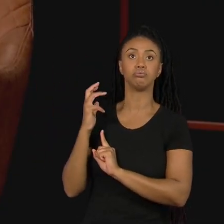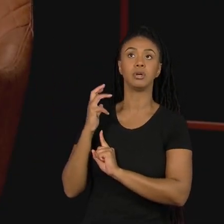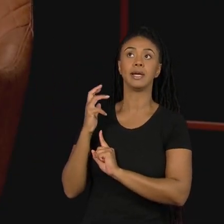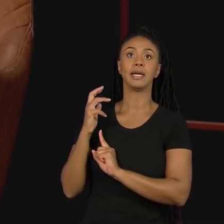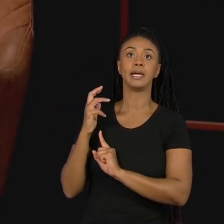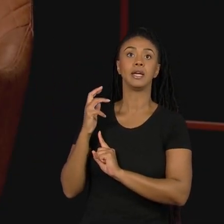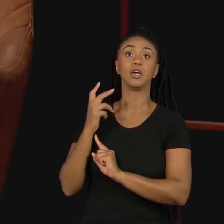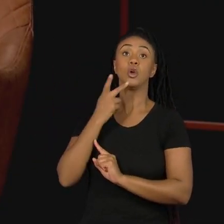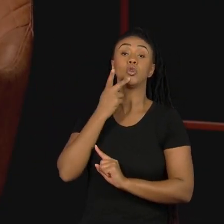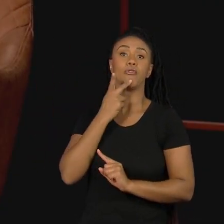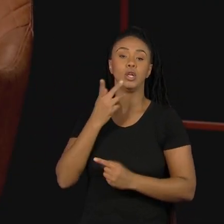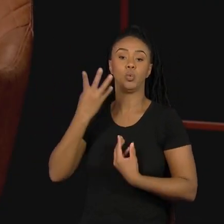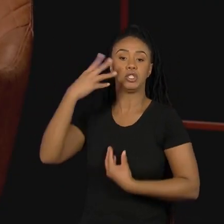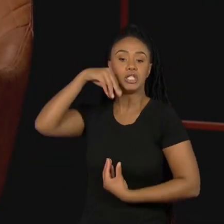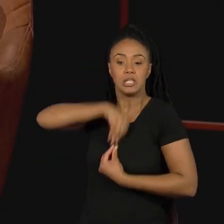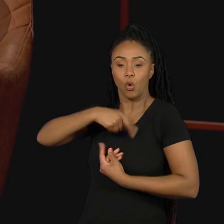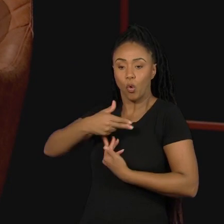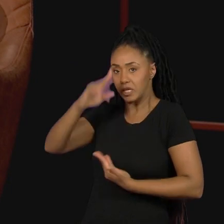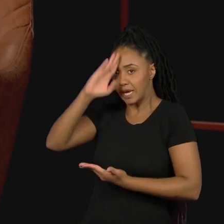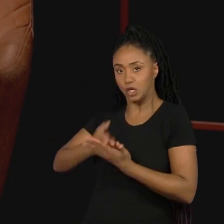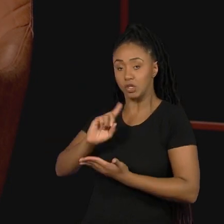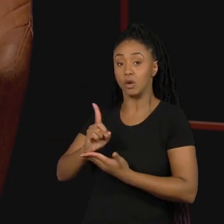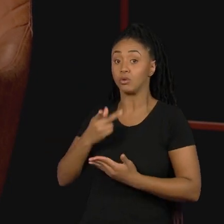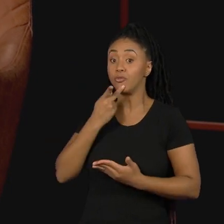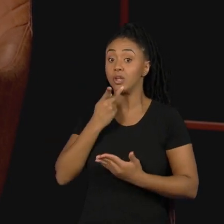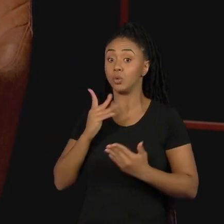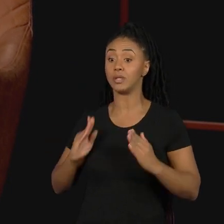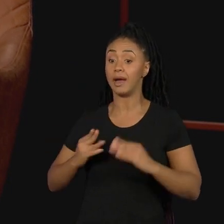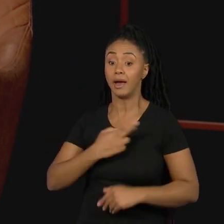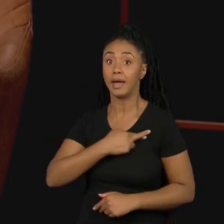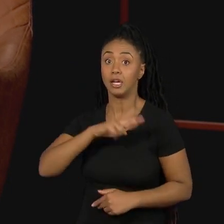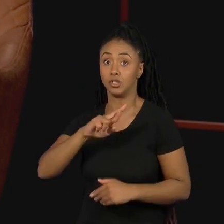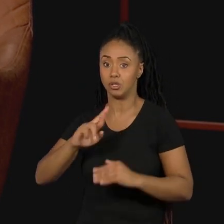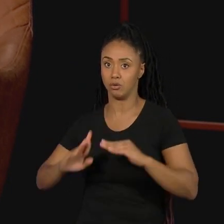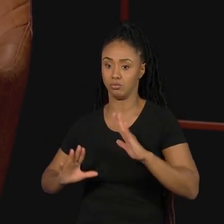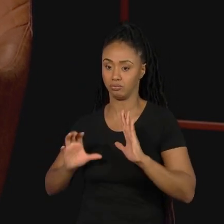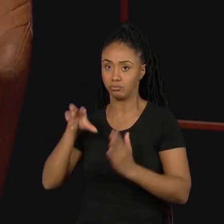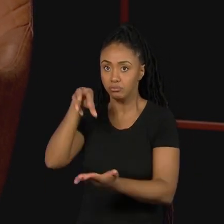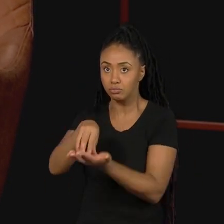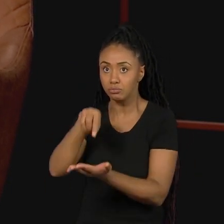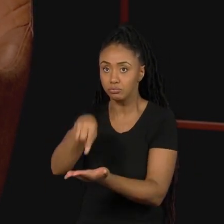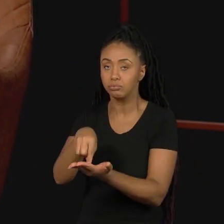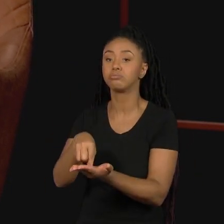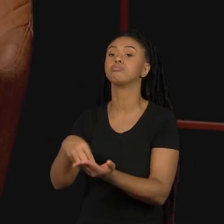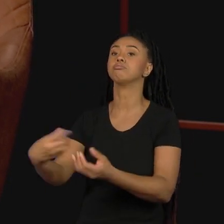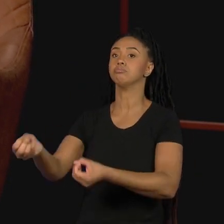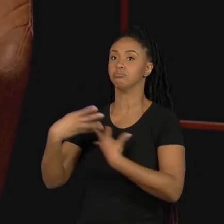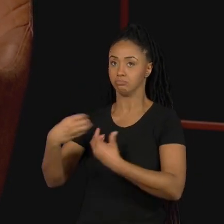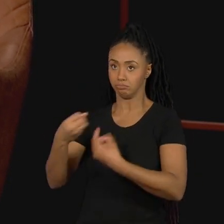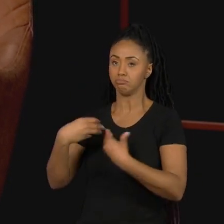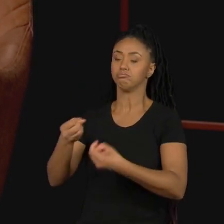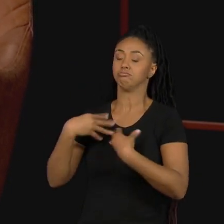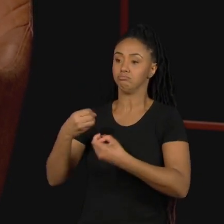de espiritualidade, estou falando de religião, uma instituição. Foi muito forte. E custou muito para que eu